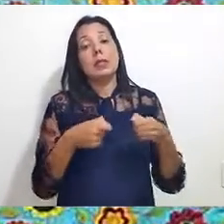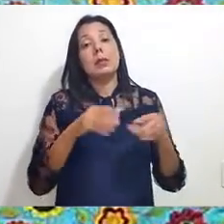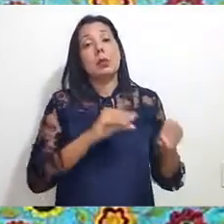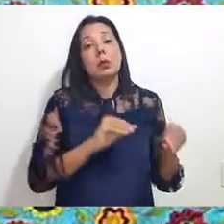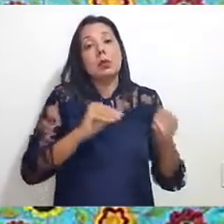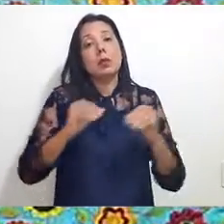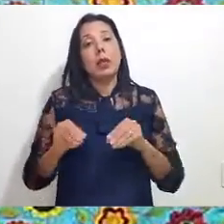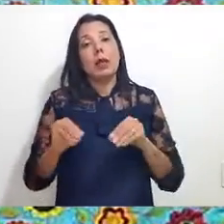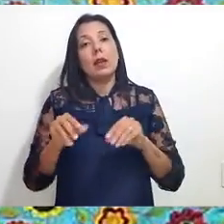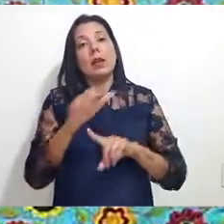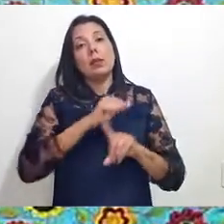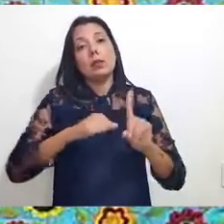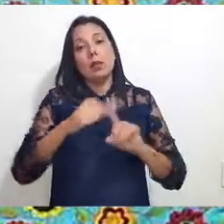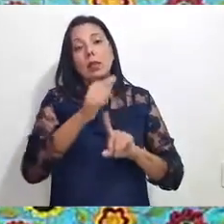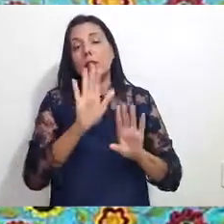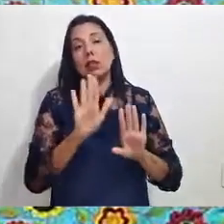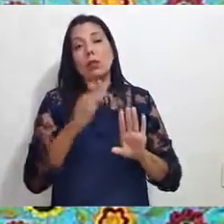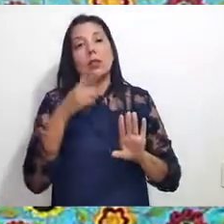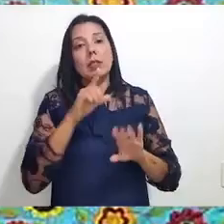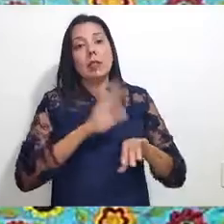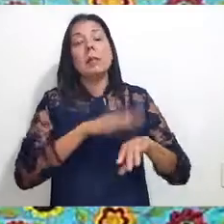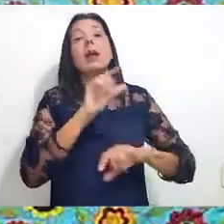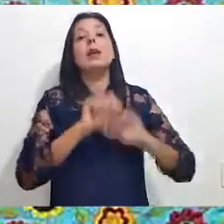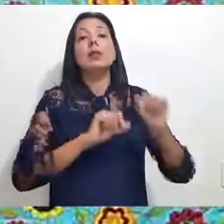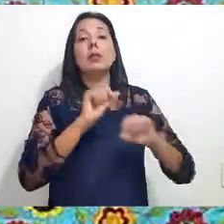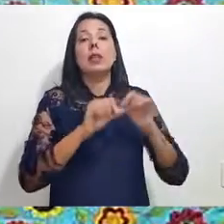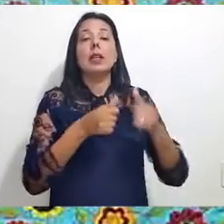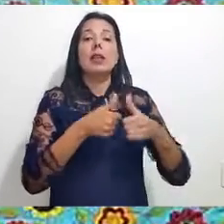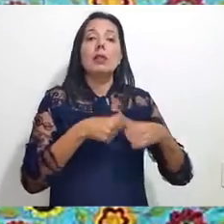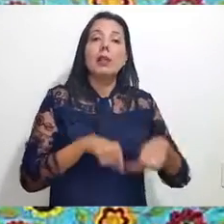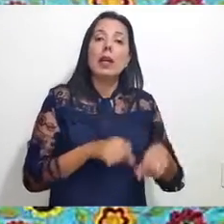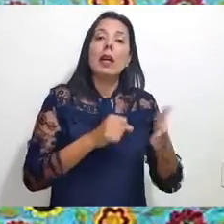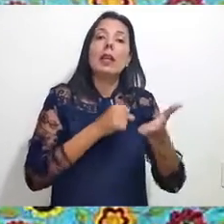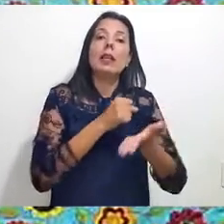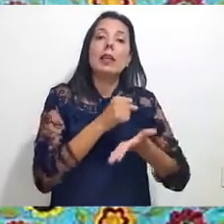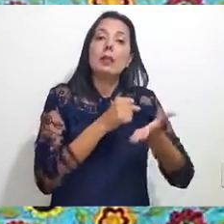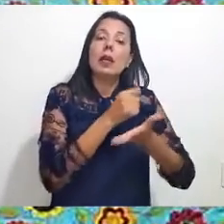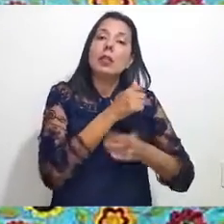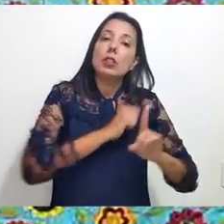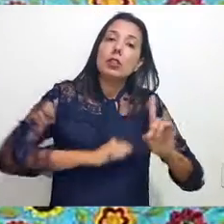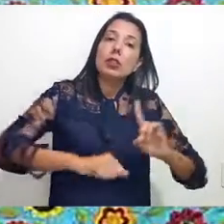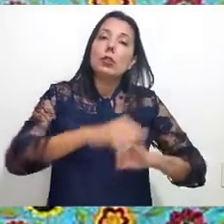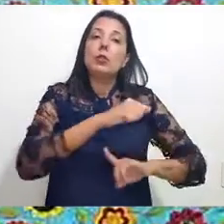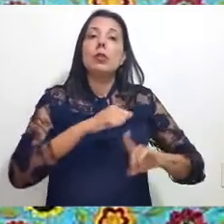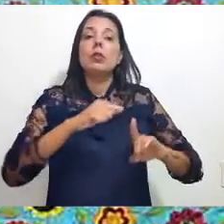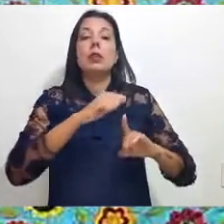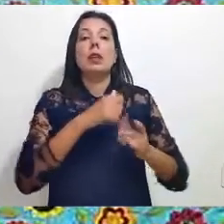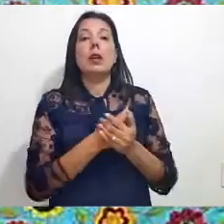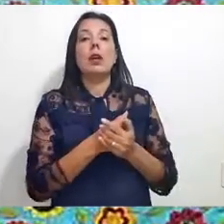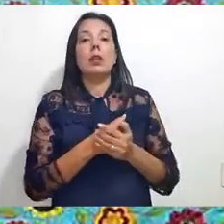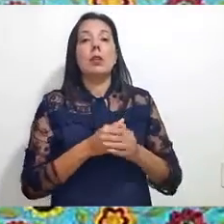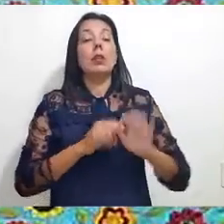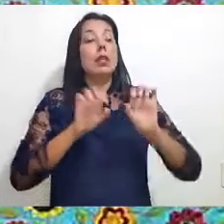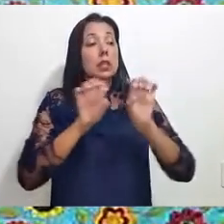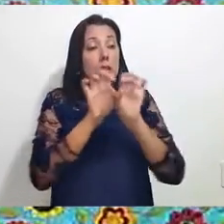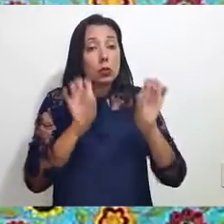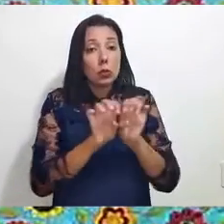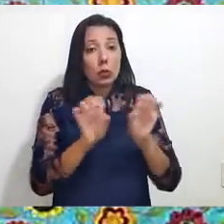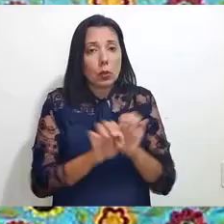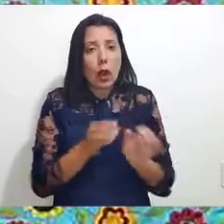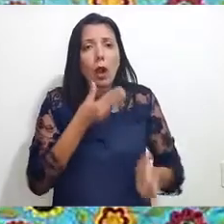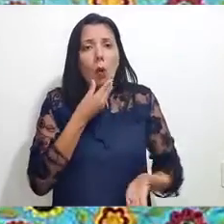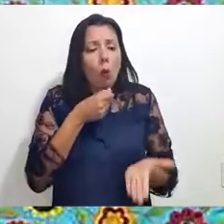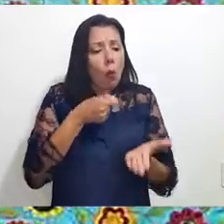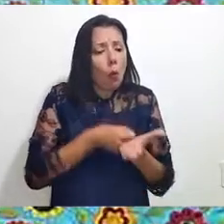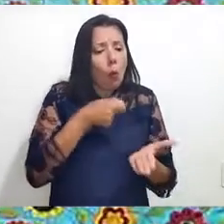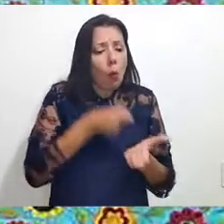ser aquilo que elas quiserem ser, né? E crianças e adolescentes pensam e são sujeitos das suas vozes, das